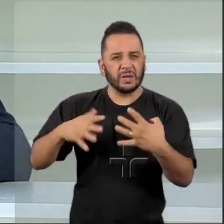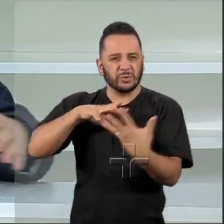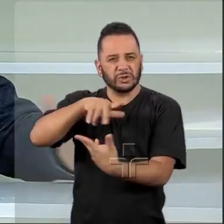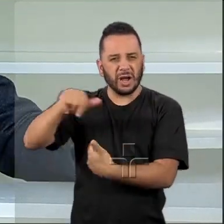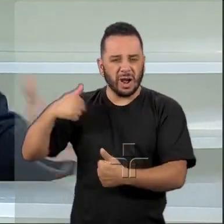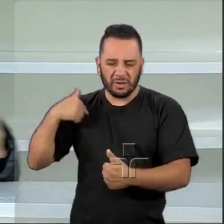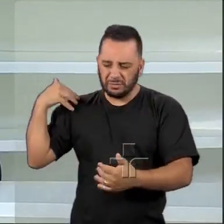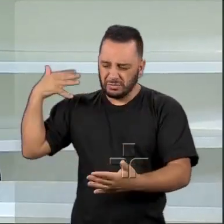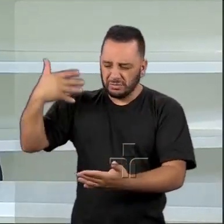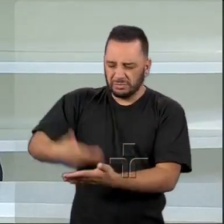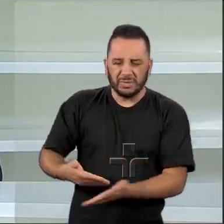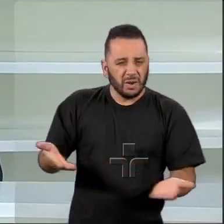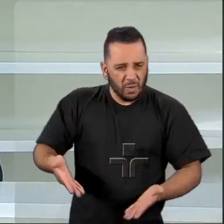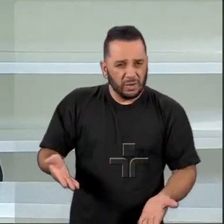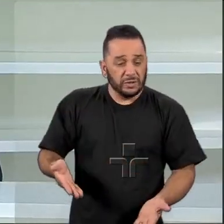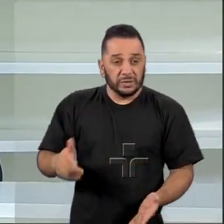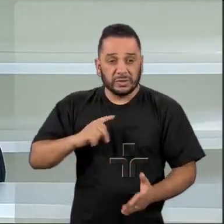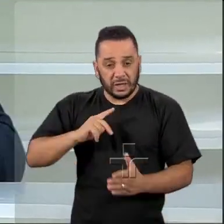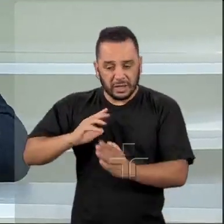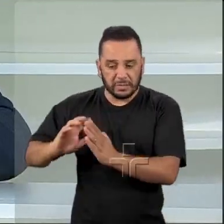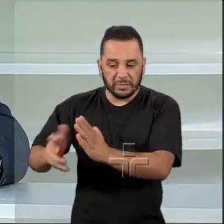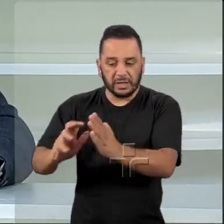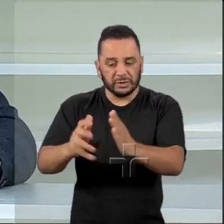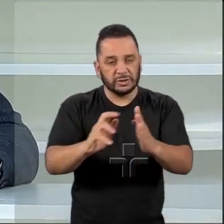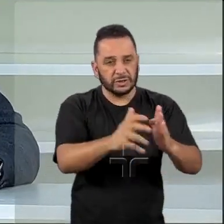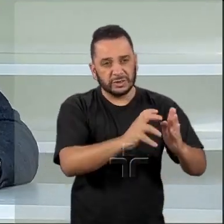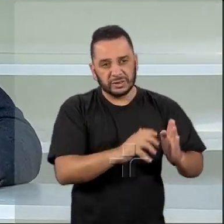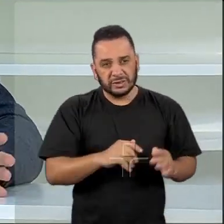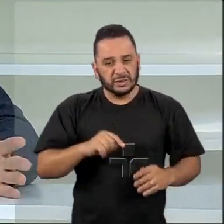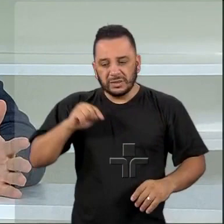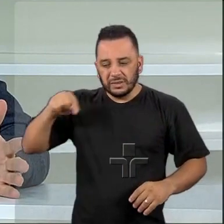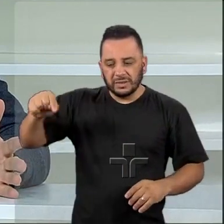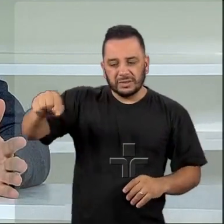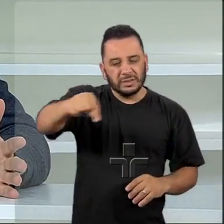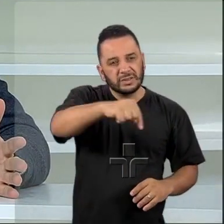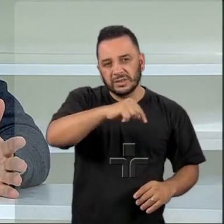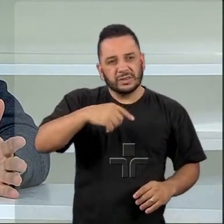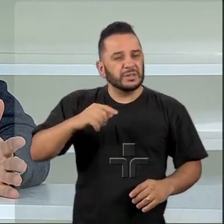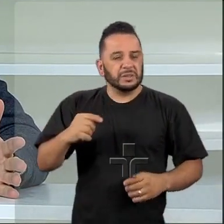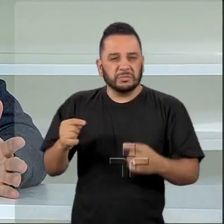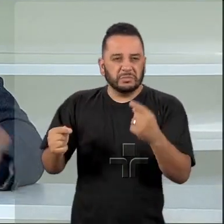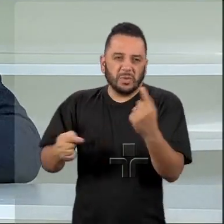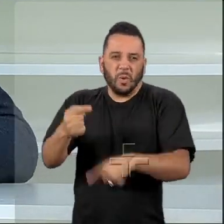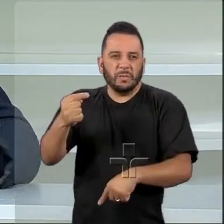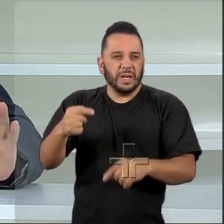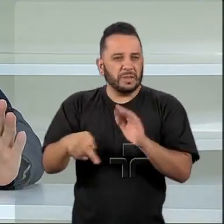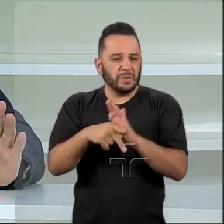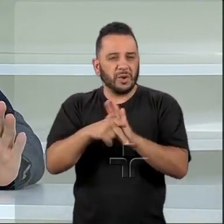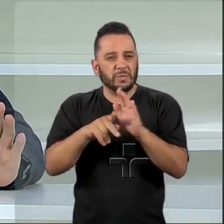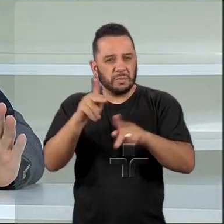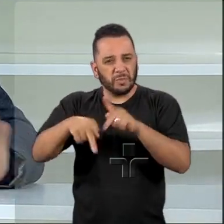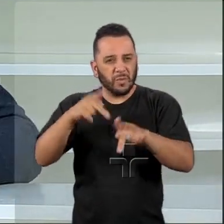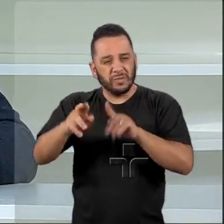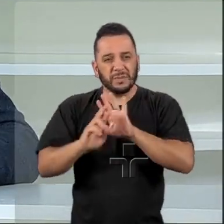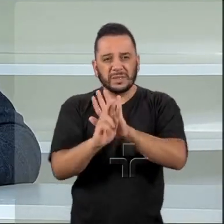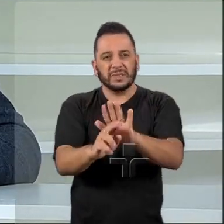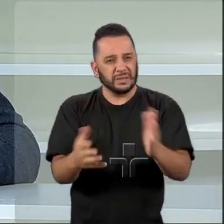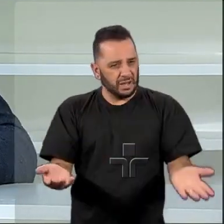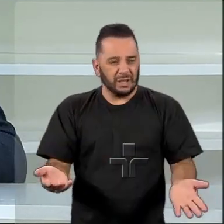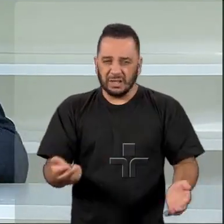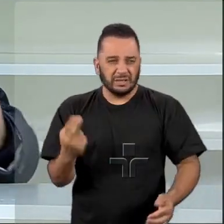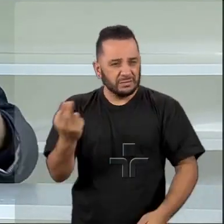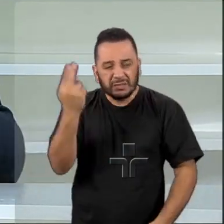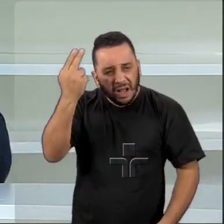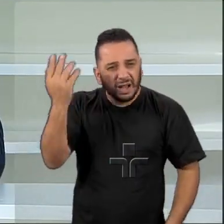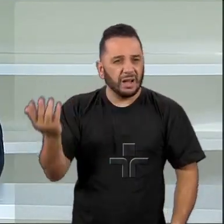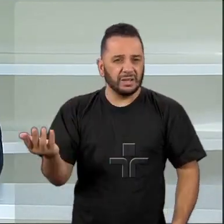tal, esses sistemas partidários, eles não servem mais para fazer essa representação. Eles não estão mais funcionando para essa representação.